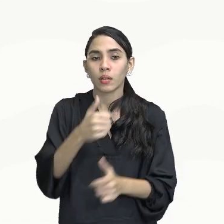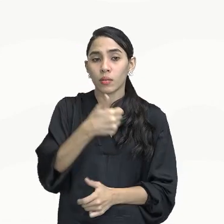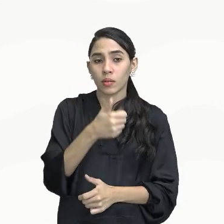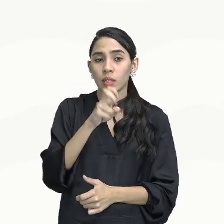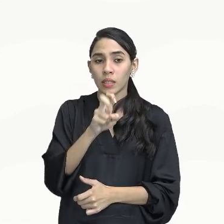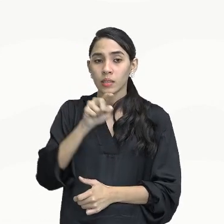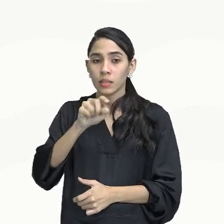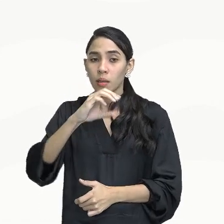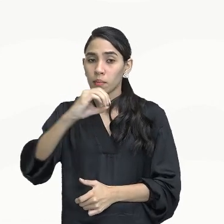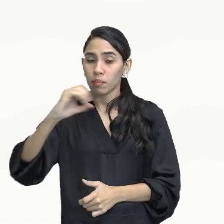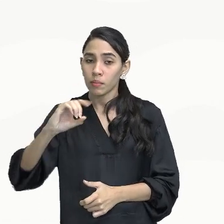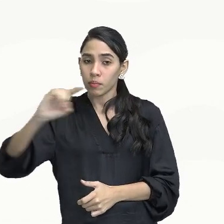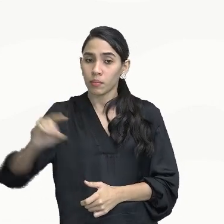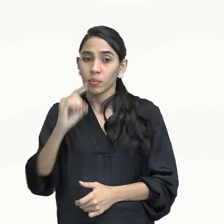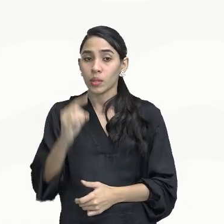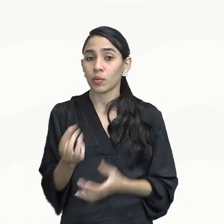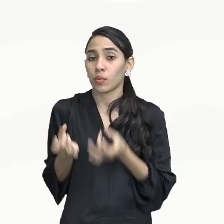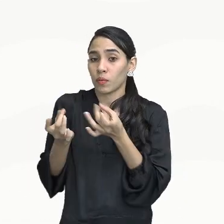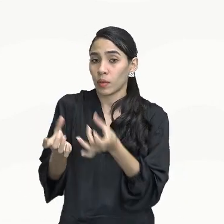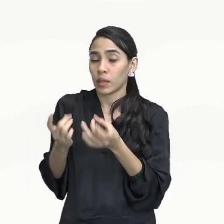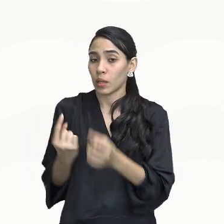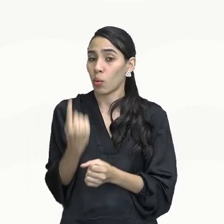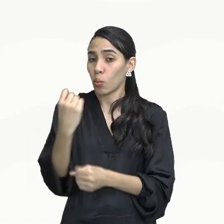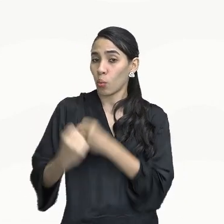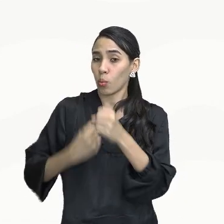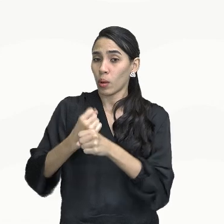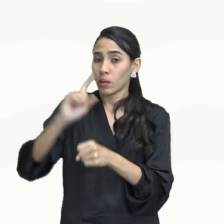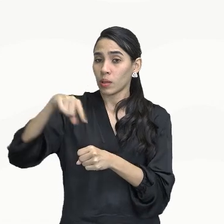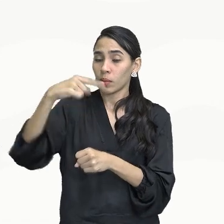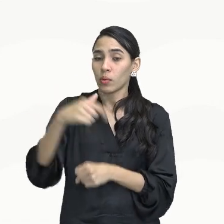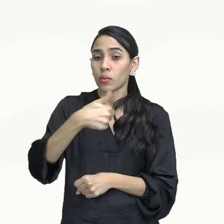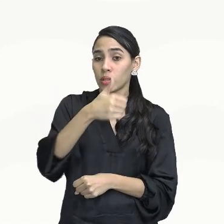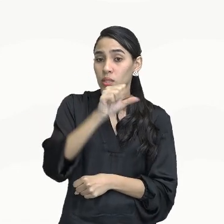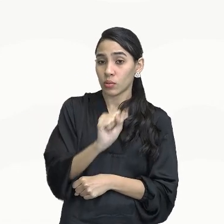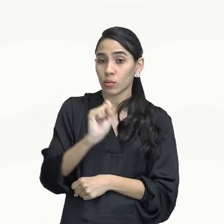R$15.000 e vendeu um ano depois por